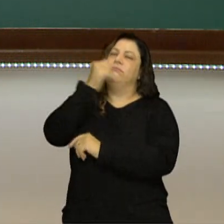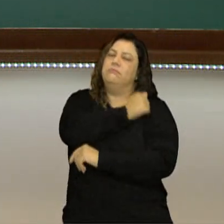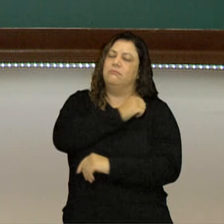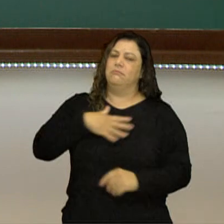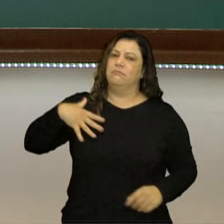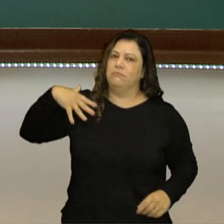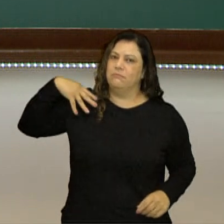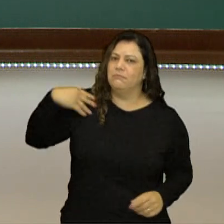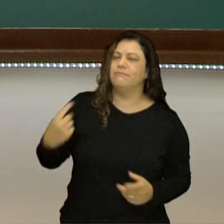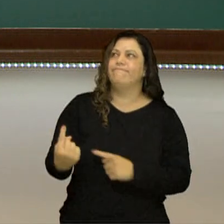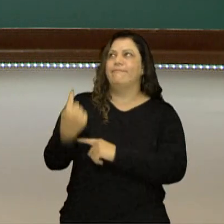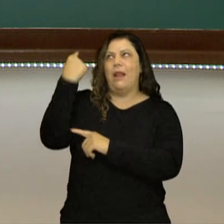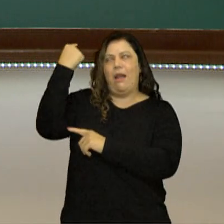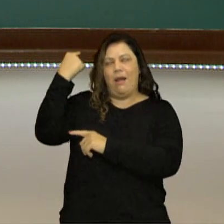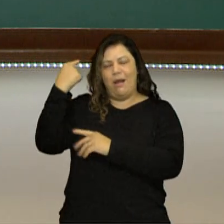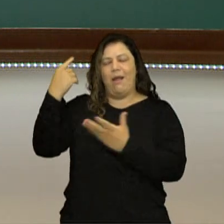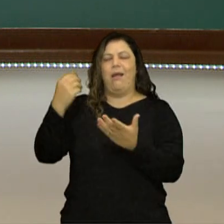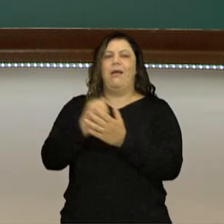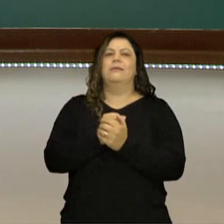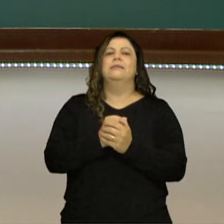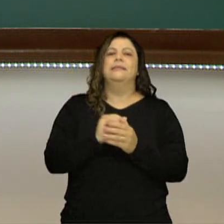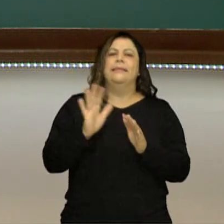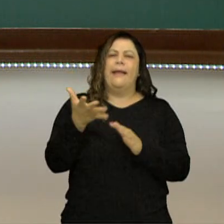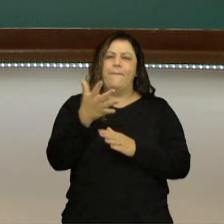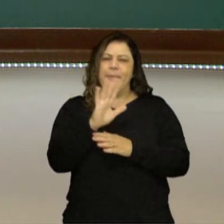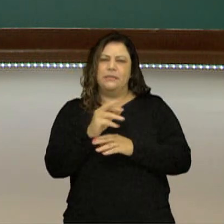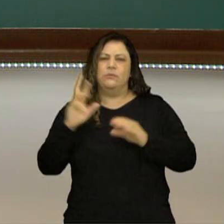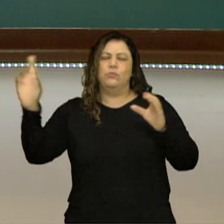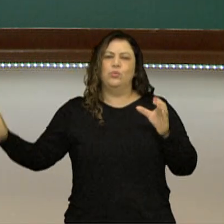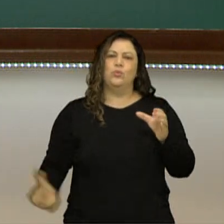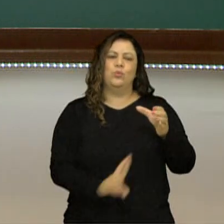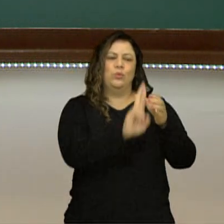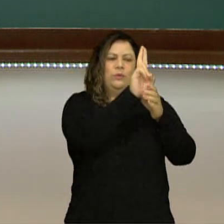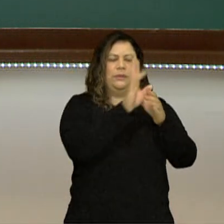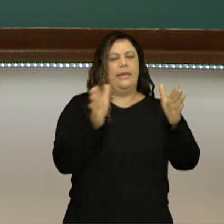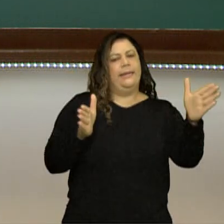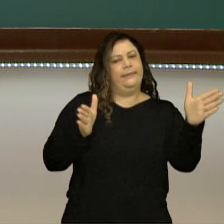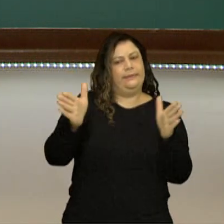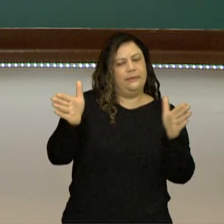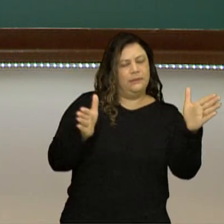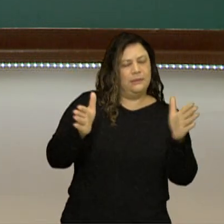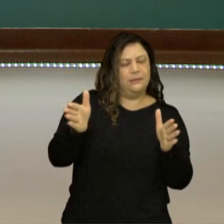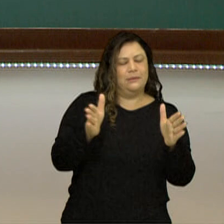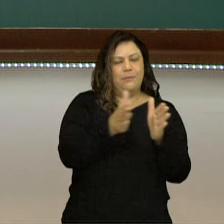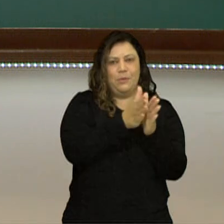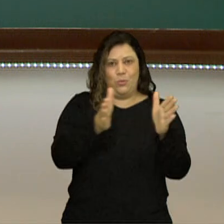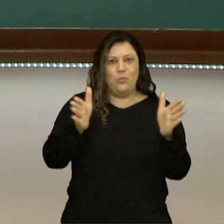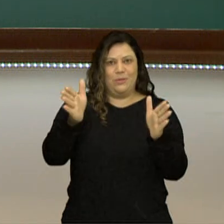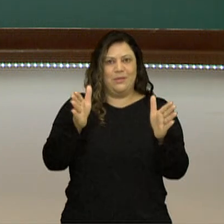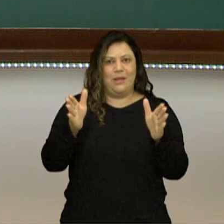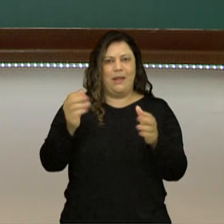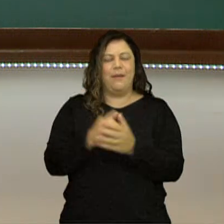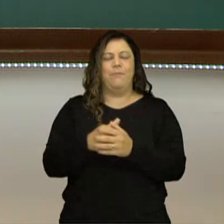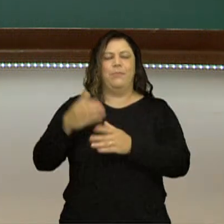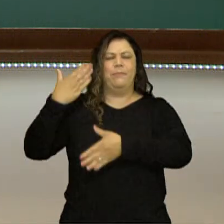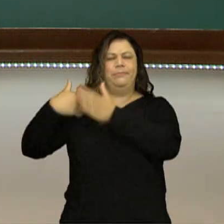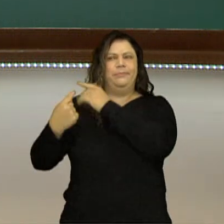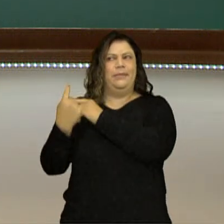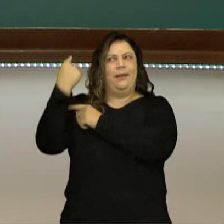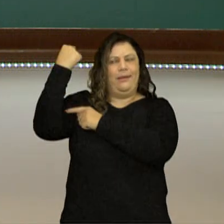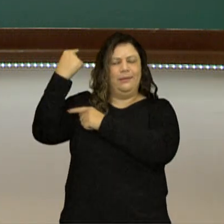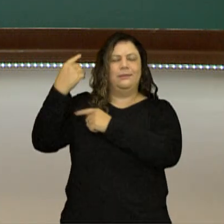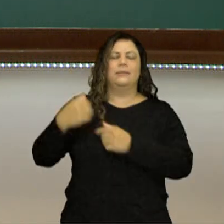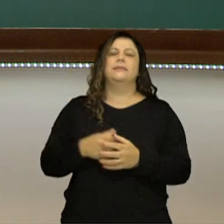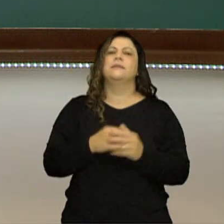Aristóteles, na Idade Média, no Renascimento, né, por Leonardo da Vinci, você poderia reproduzir